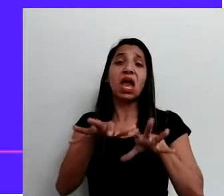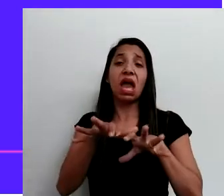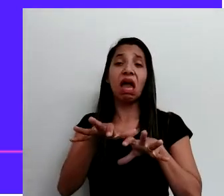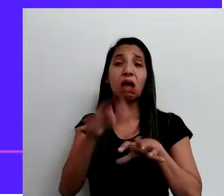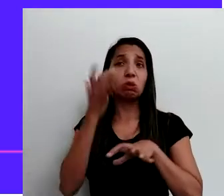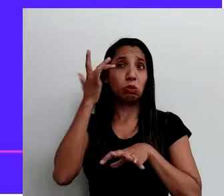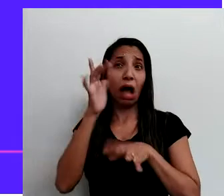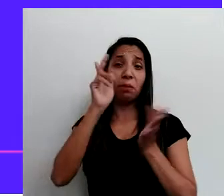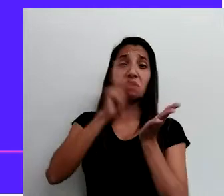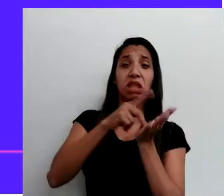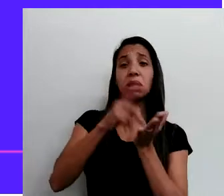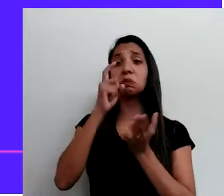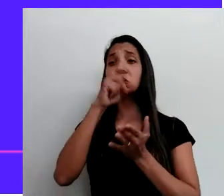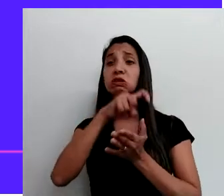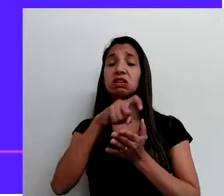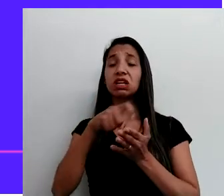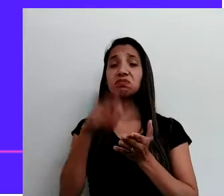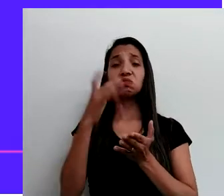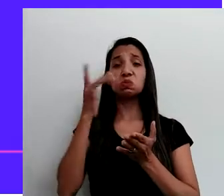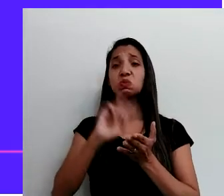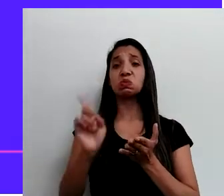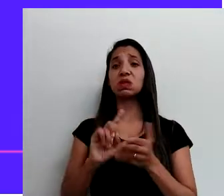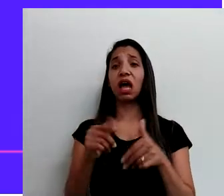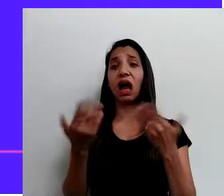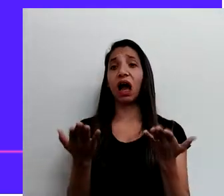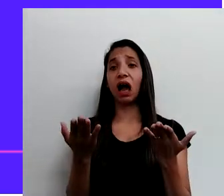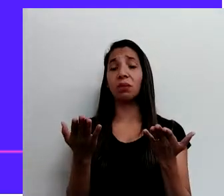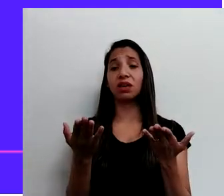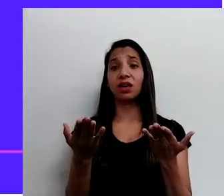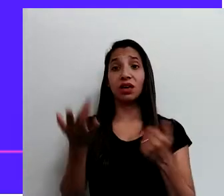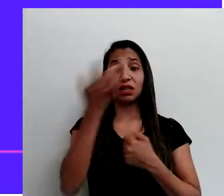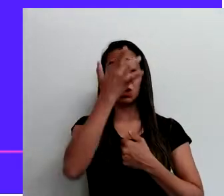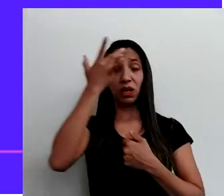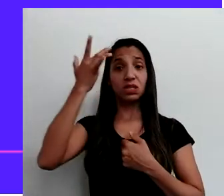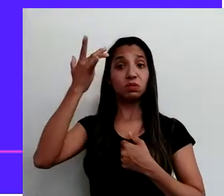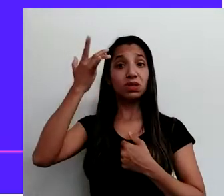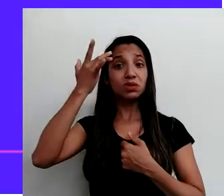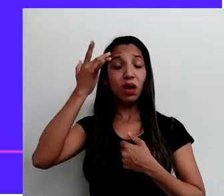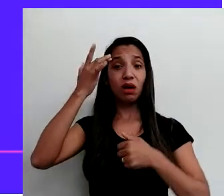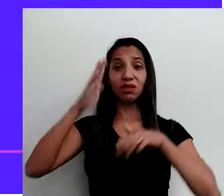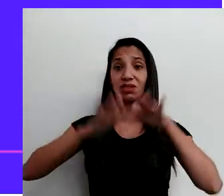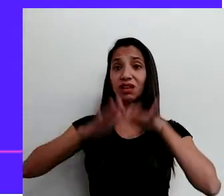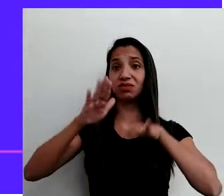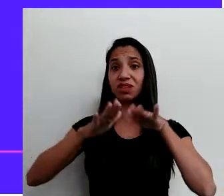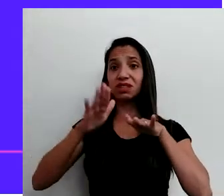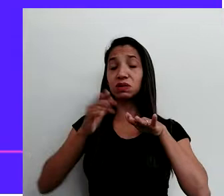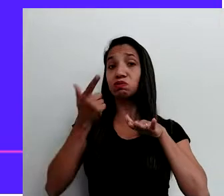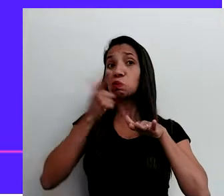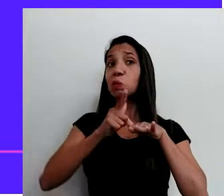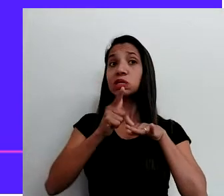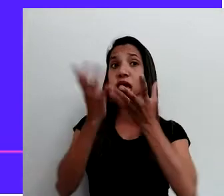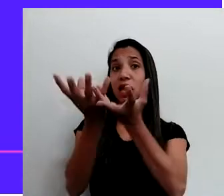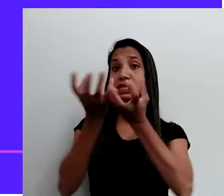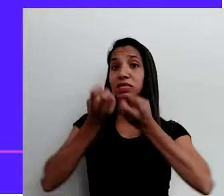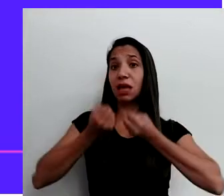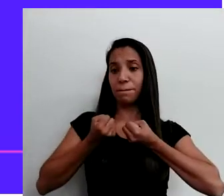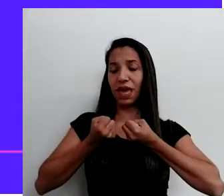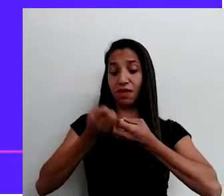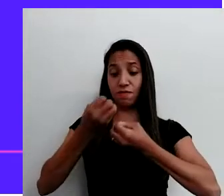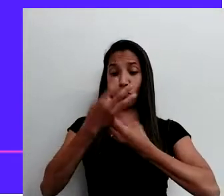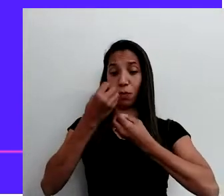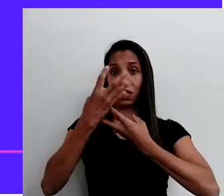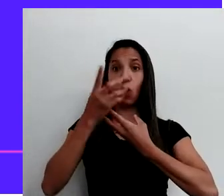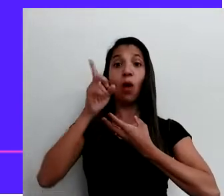dificultam que a notícia seja atraente, que as pessoas tenham a informação como um direito humano e também como algo prazeroso e necessário,